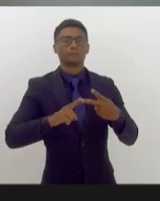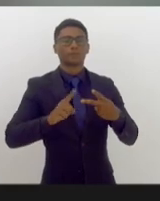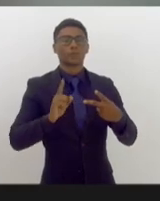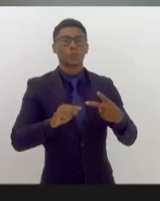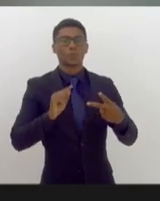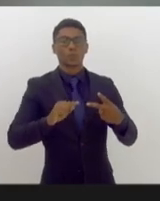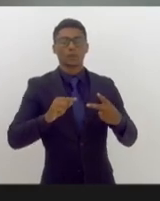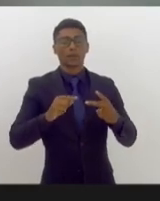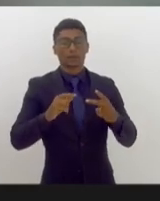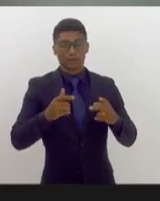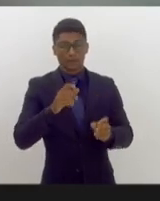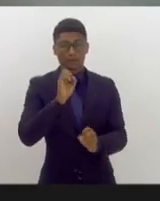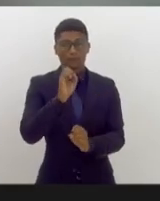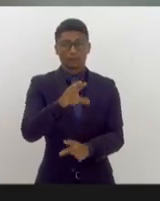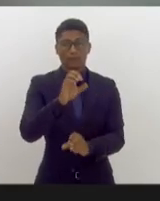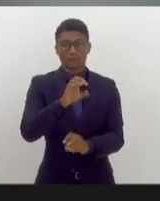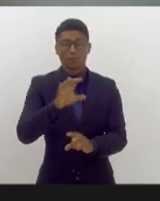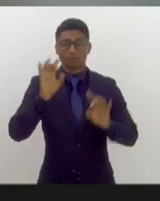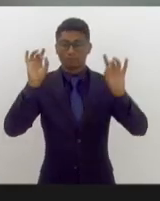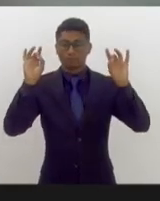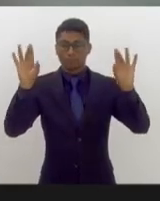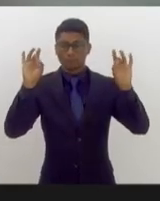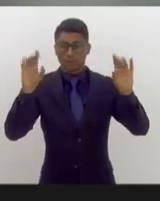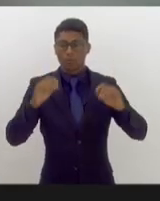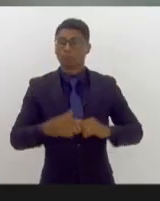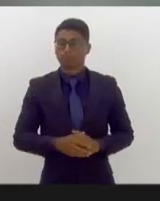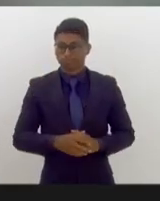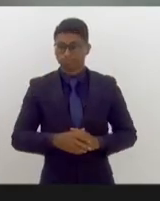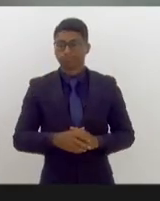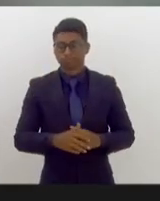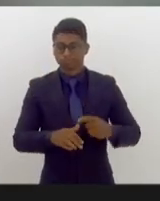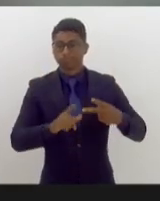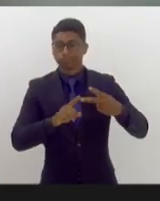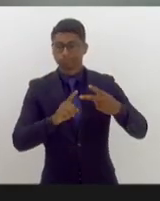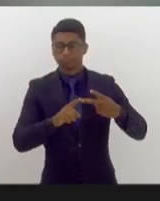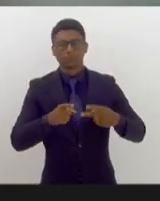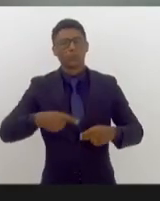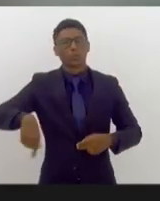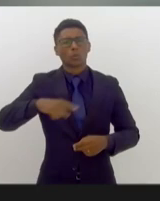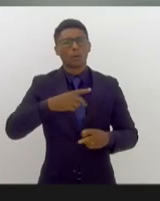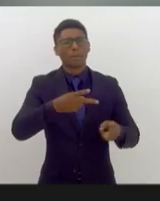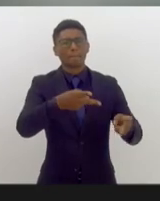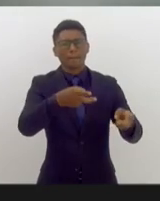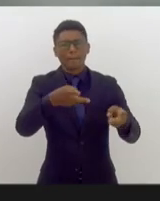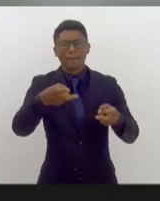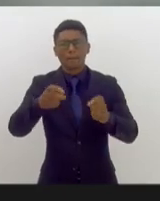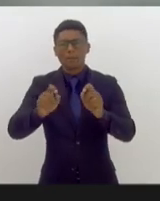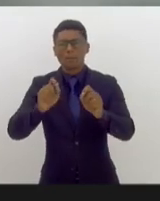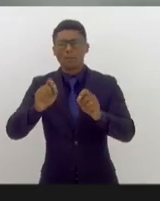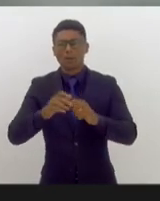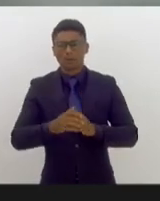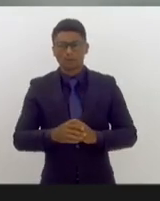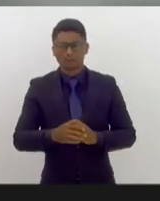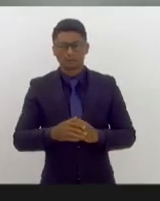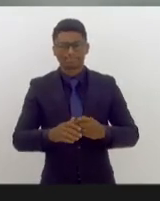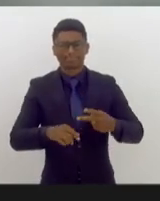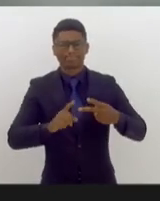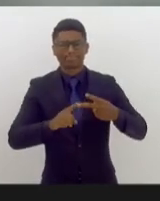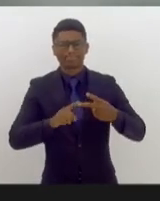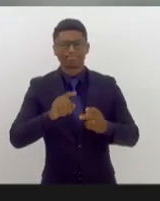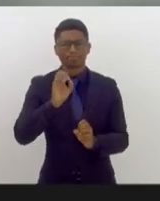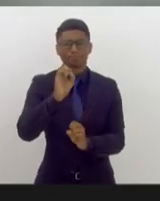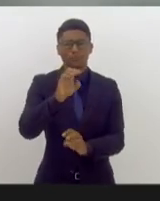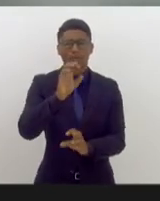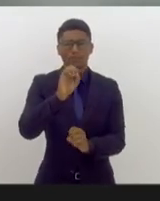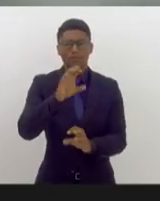Janeiro. Né, temos percebido já há algum tempo, né, a total desestruturação da educação especial no